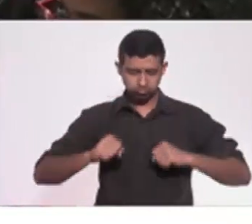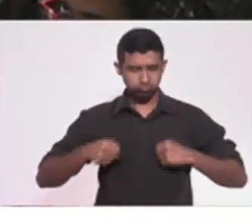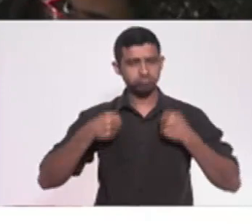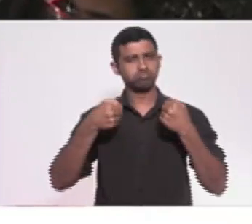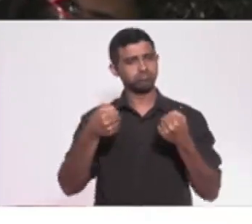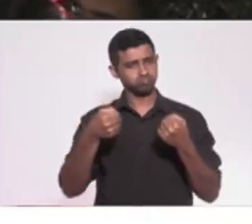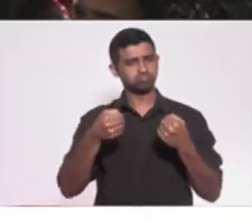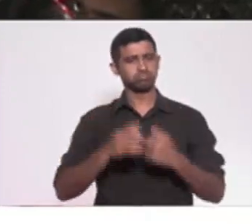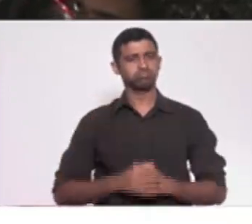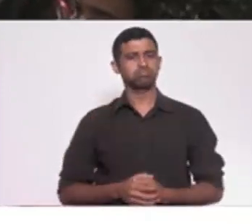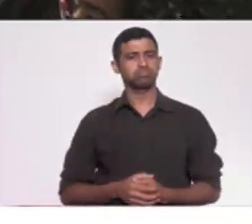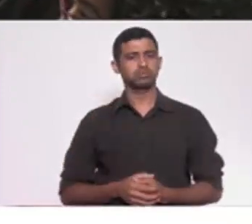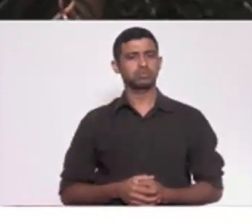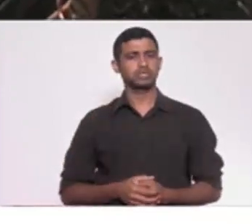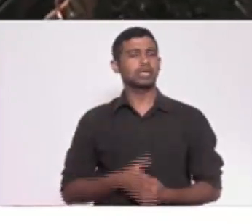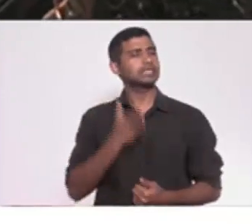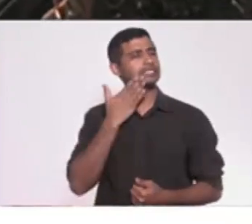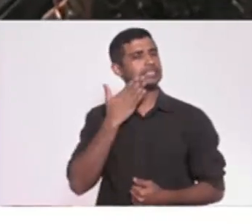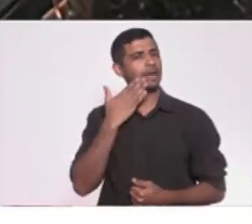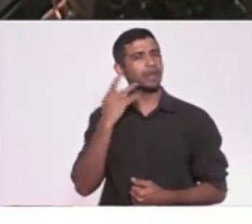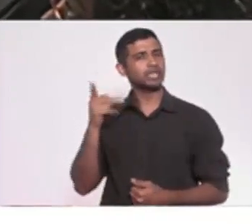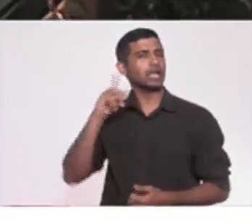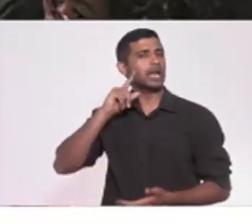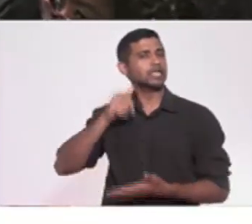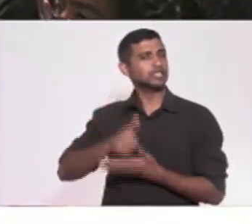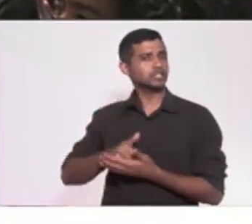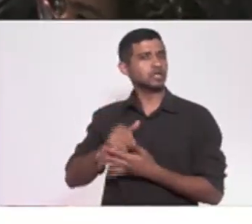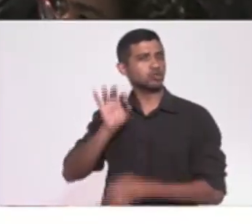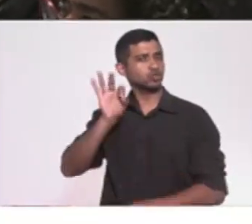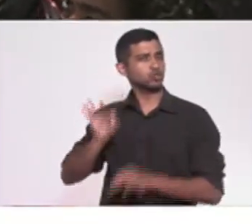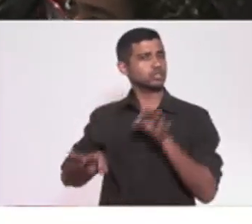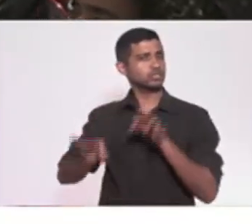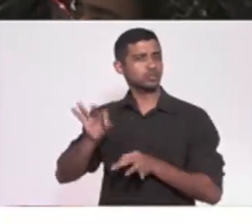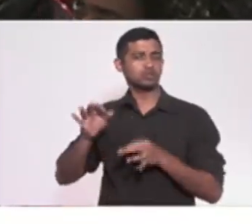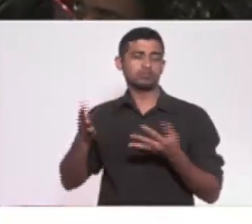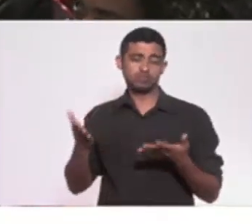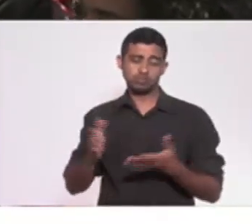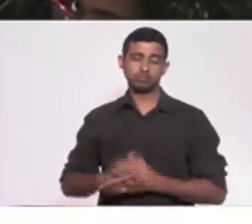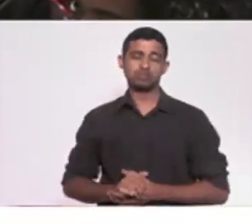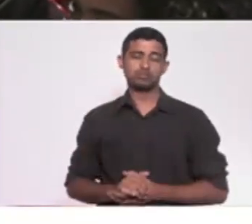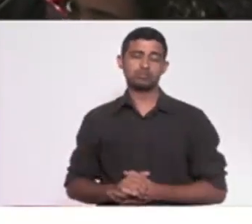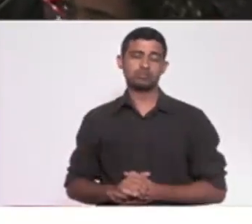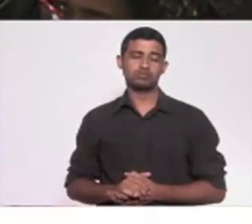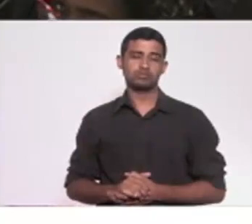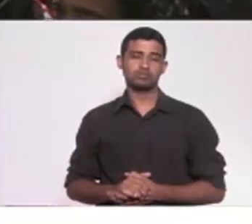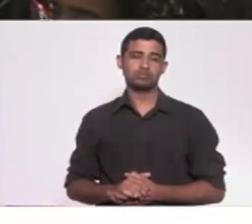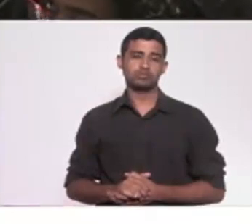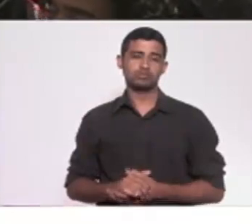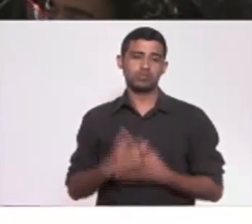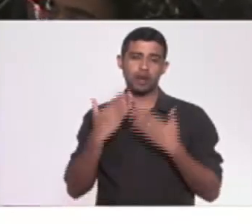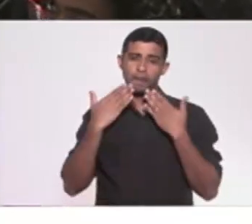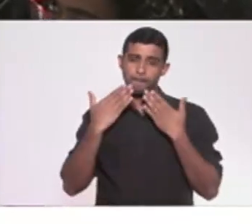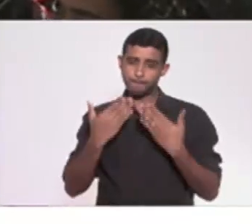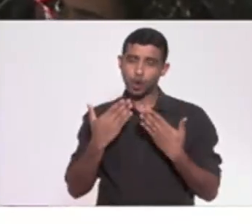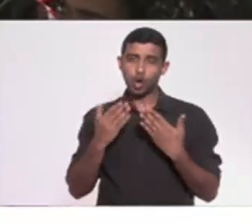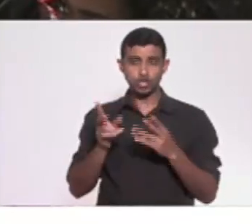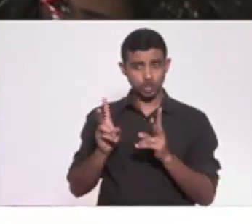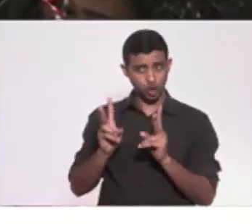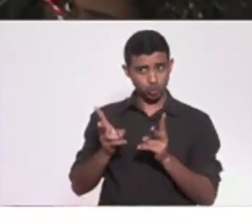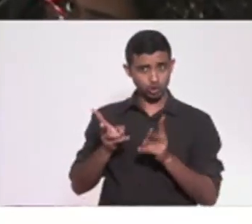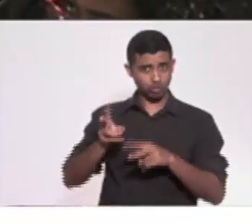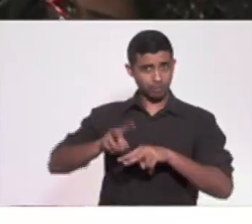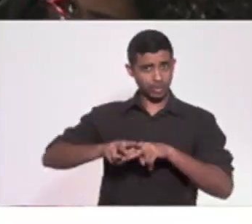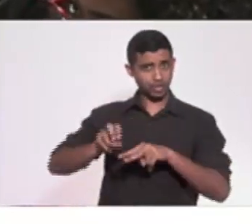sobre a decisão judicial que define a necessidade de continuidade ou não dessa